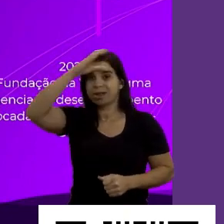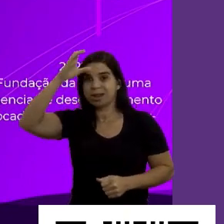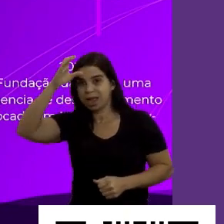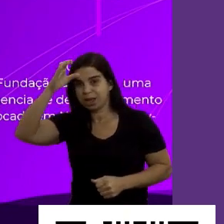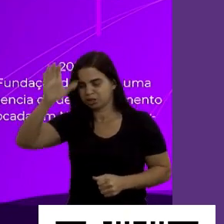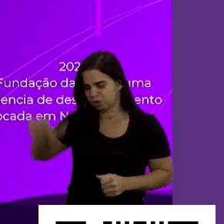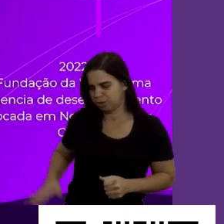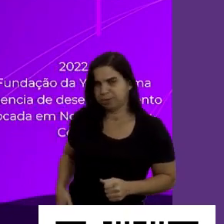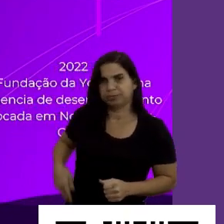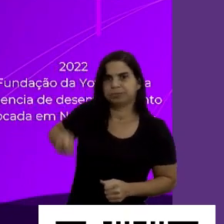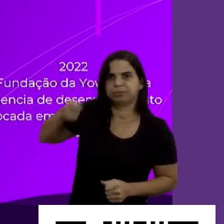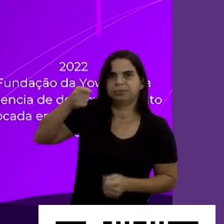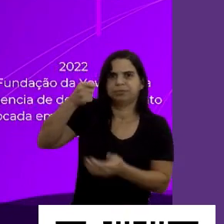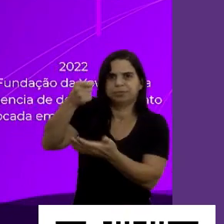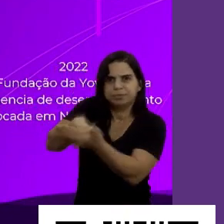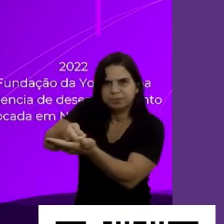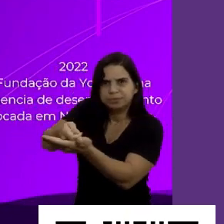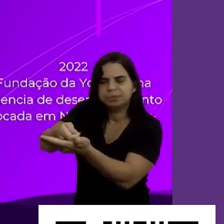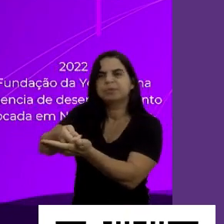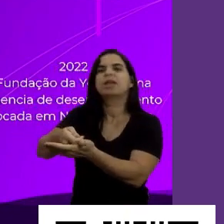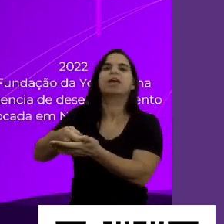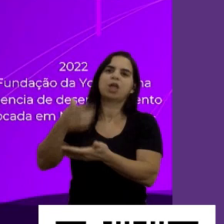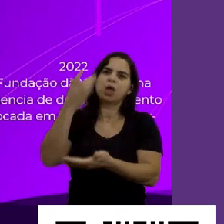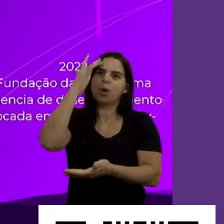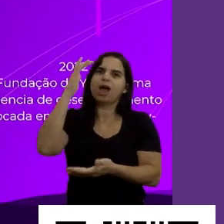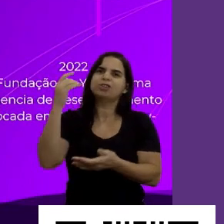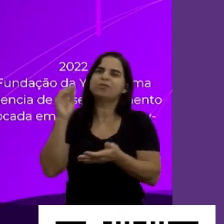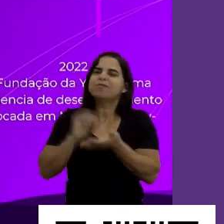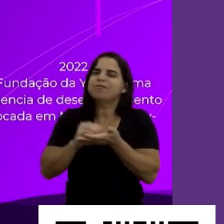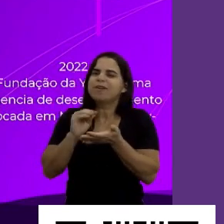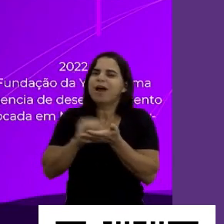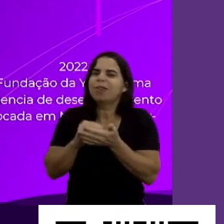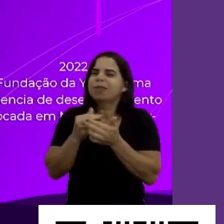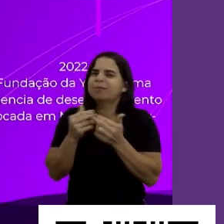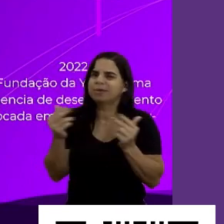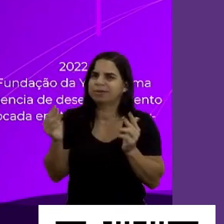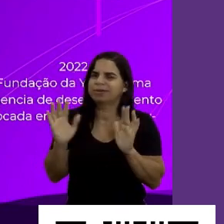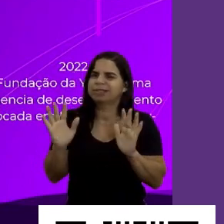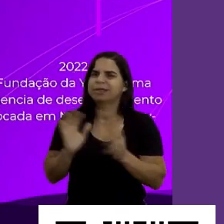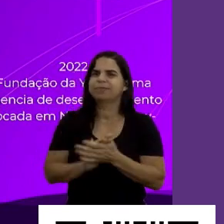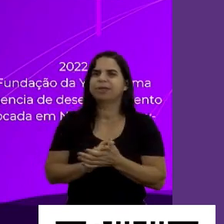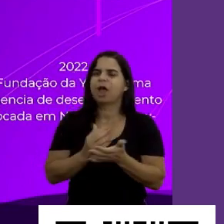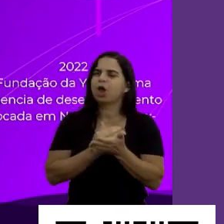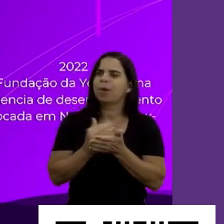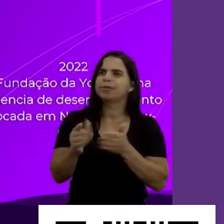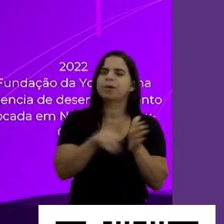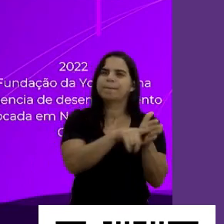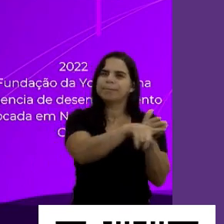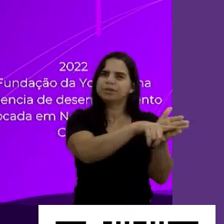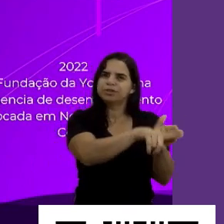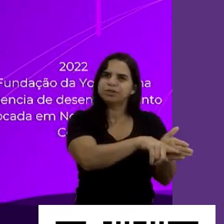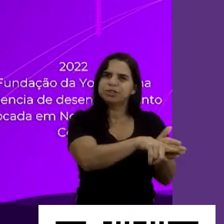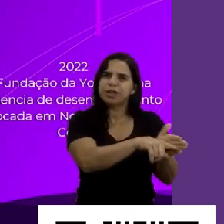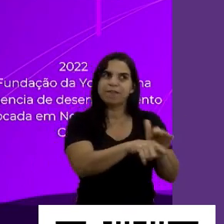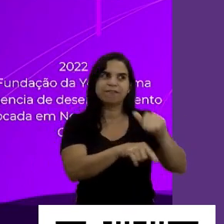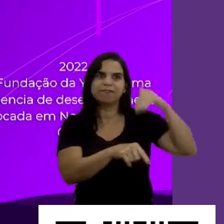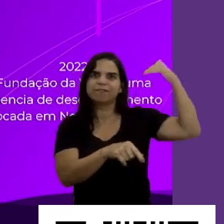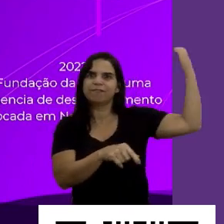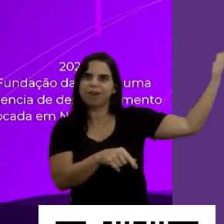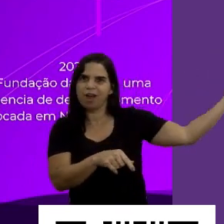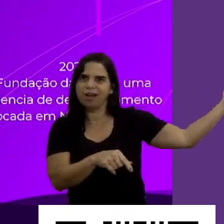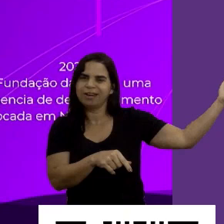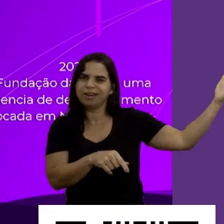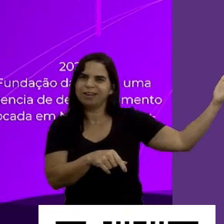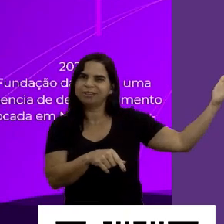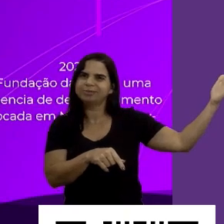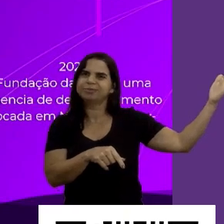passar e pagar para a gente eu acho que tem que ter algo mais então a gente começou a Pesquisar Mercado lá fora sempre é